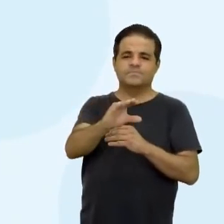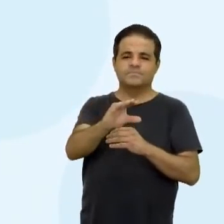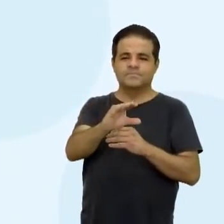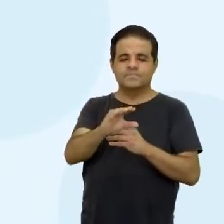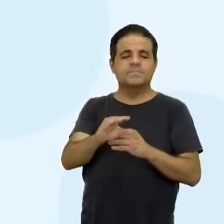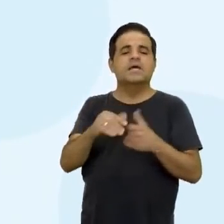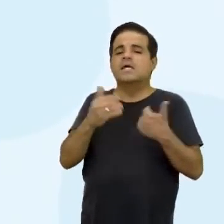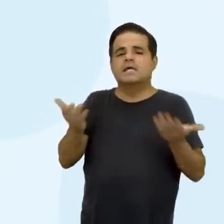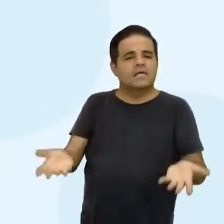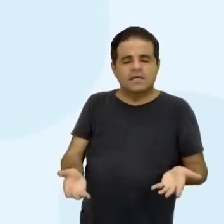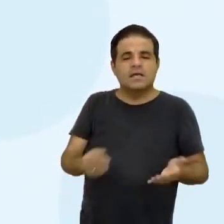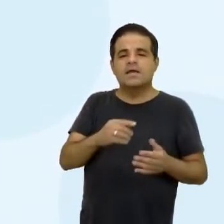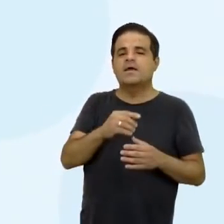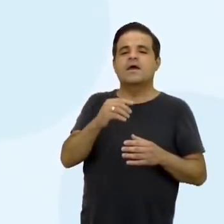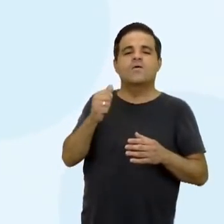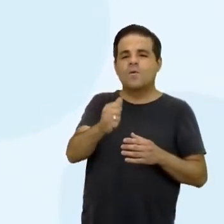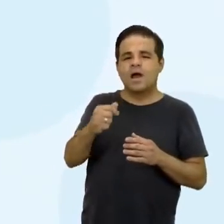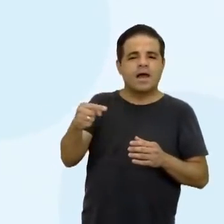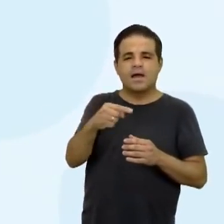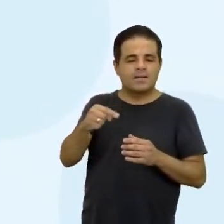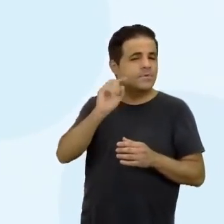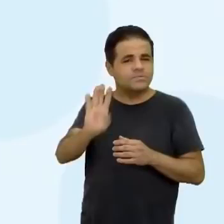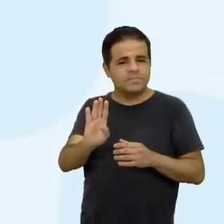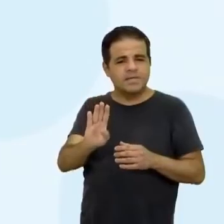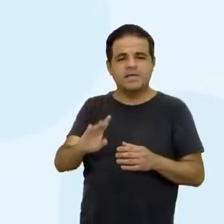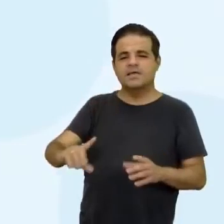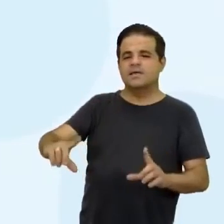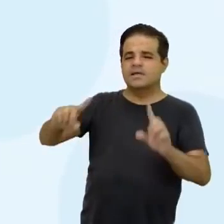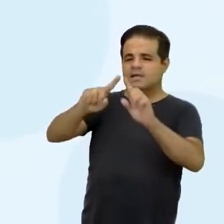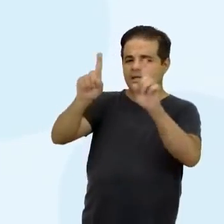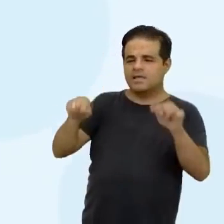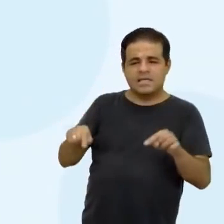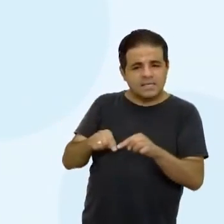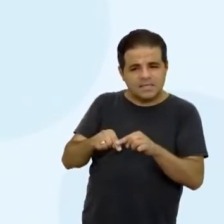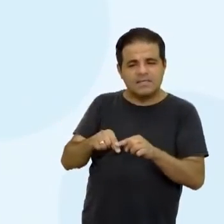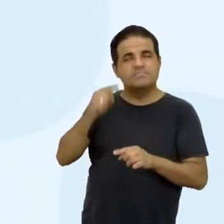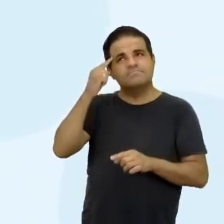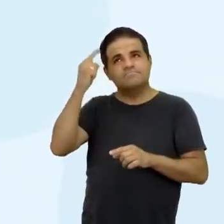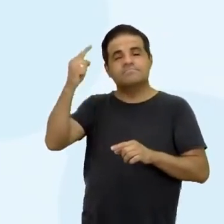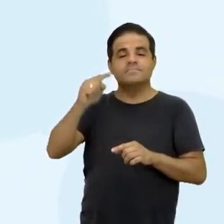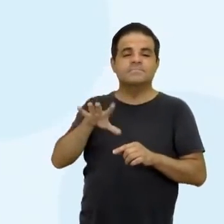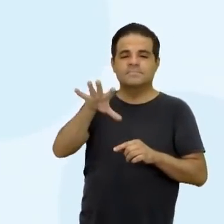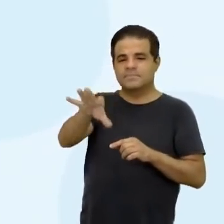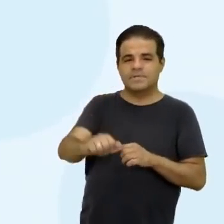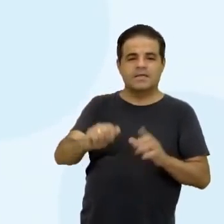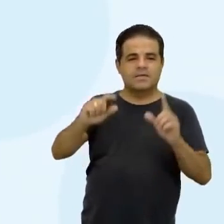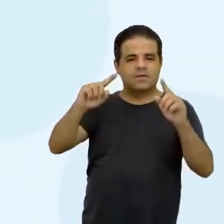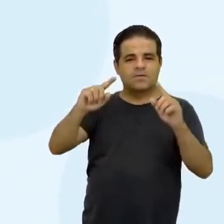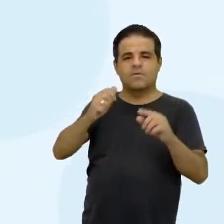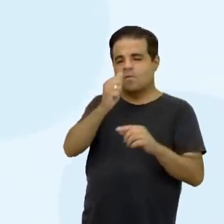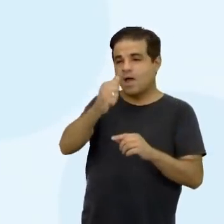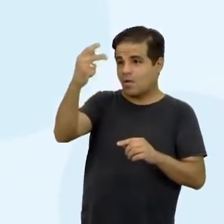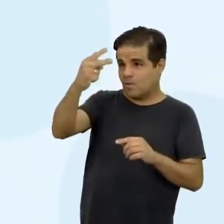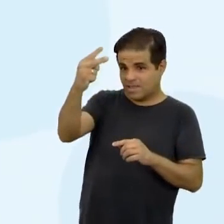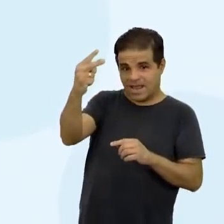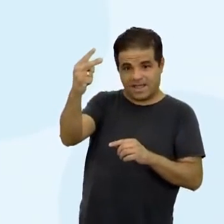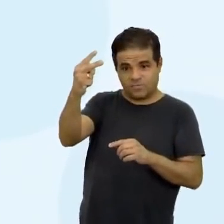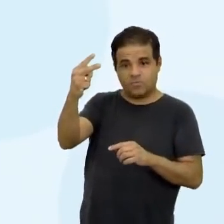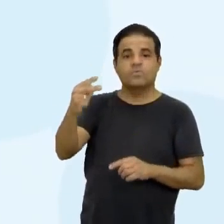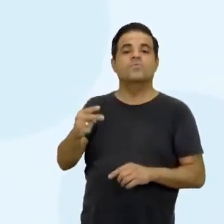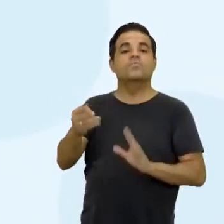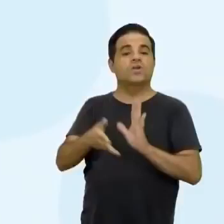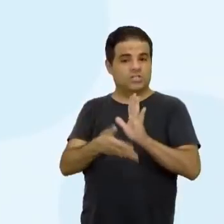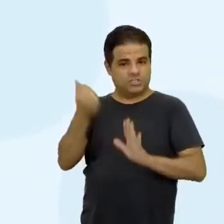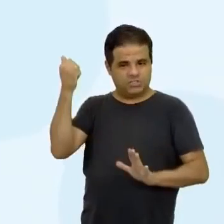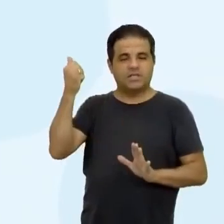então o que que sobrou quem é o ar menos de é esse retângulo aqui ó então o que que eu fiz peguei o a quadrado quadradão